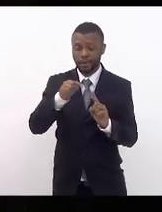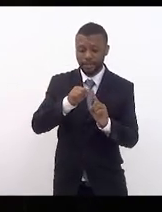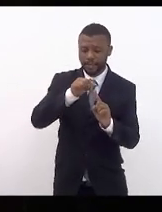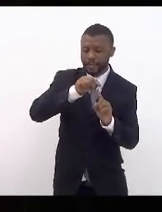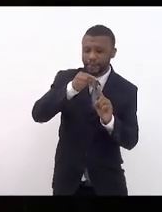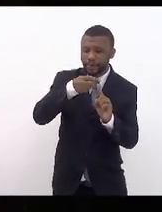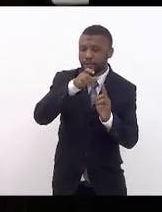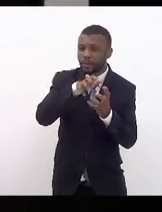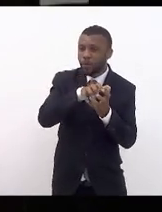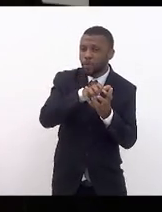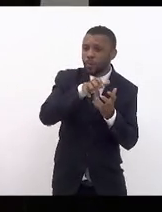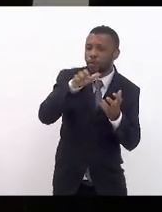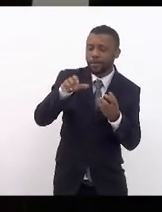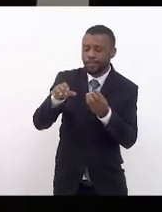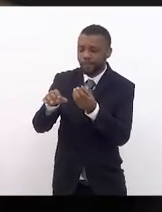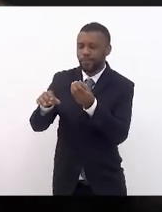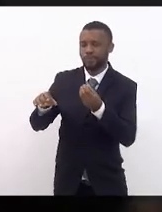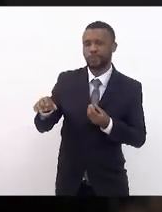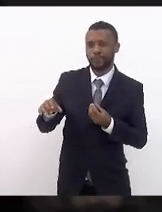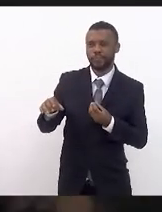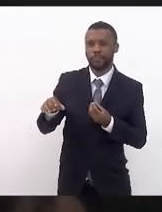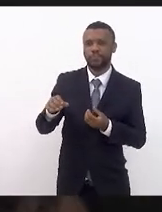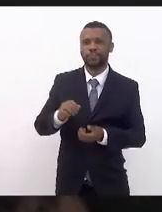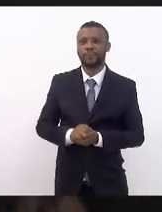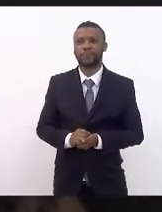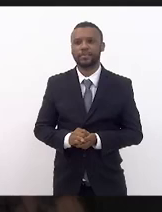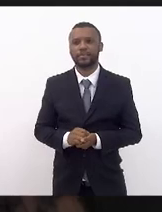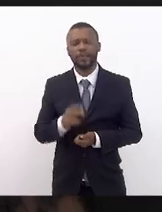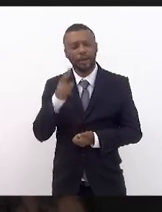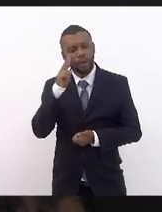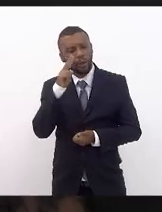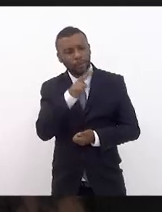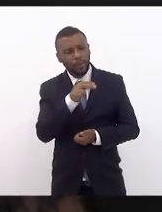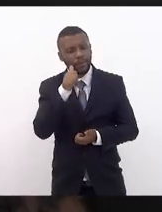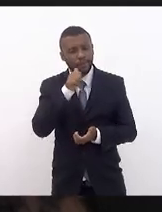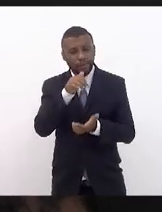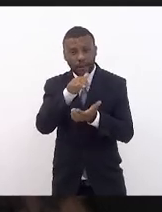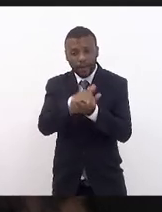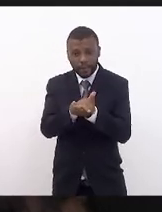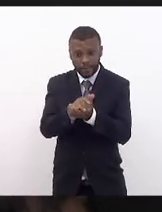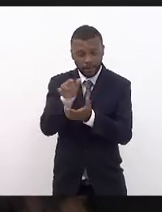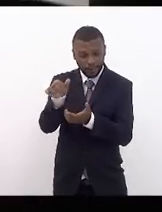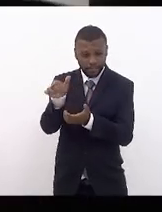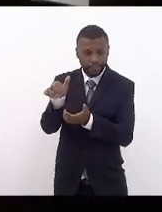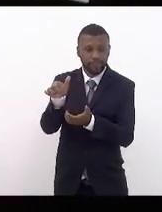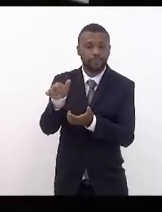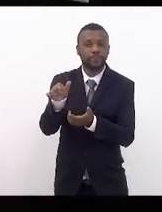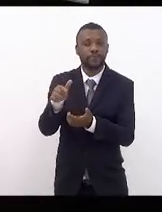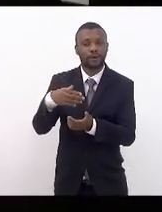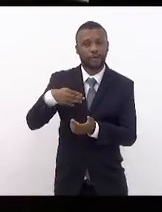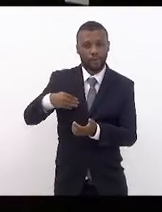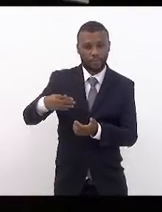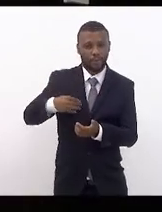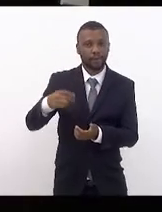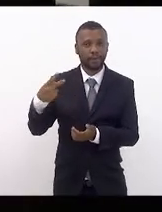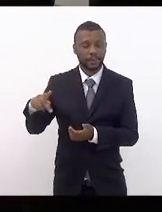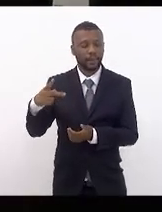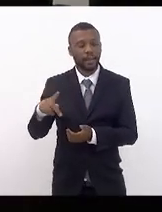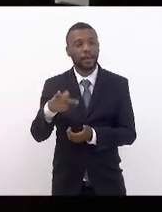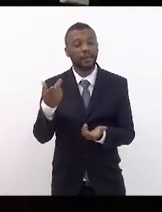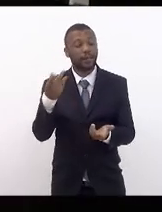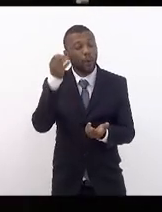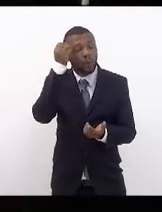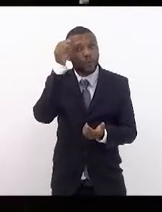mais amadurecido. Olhou para mim, que estava para casar com a Cristiane, e disse assim, eu não me lembro